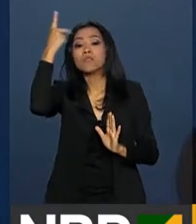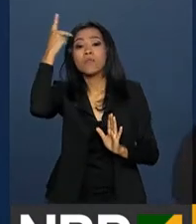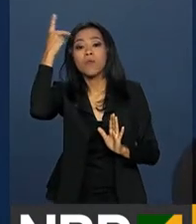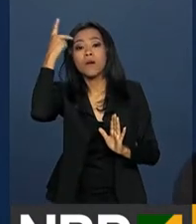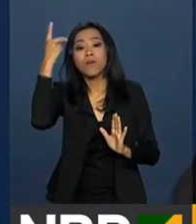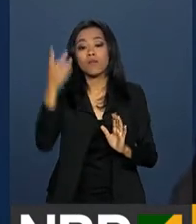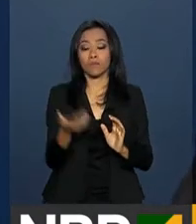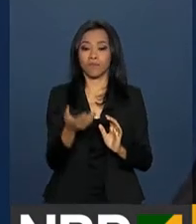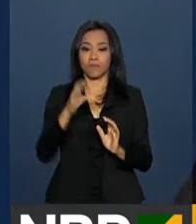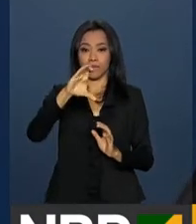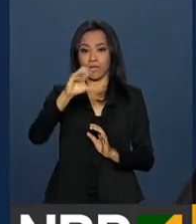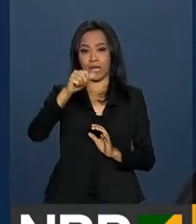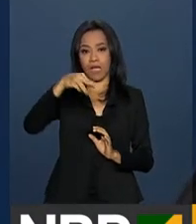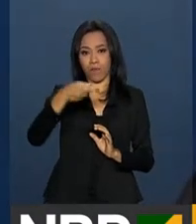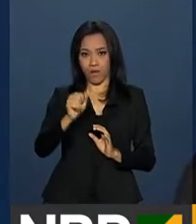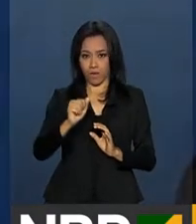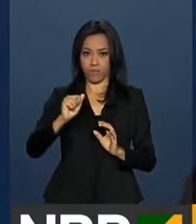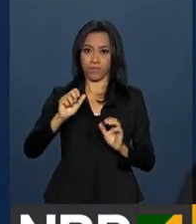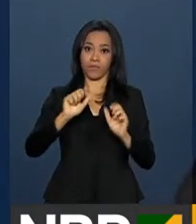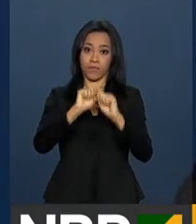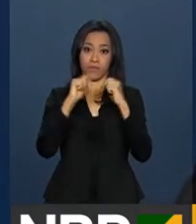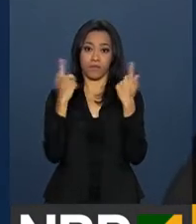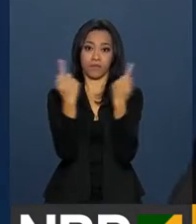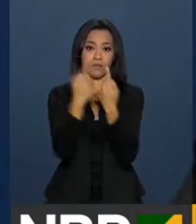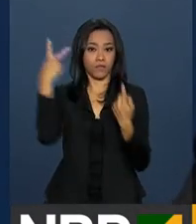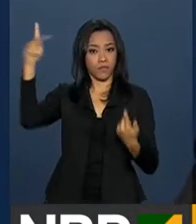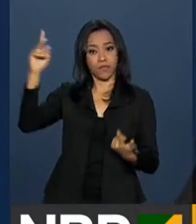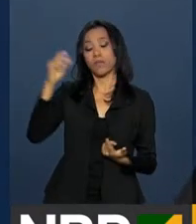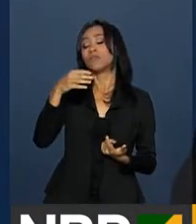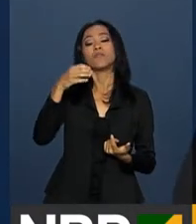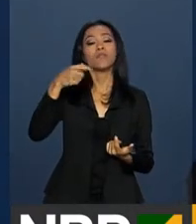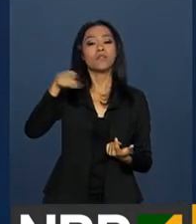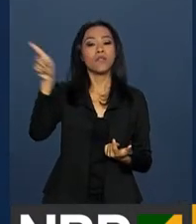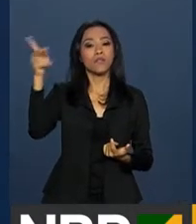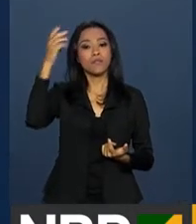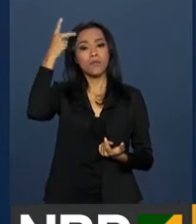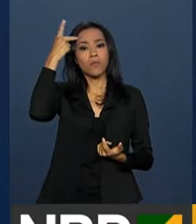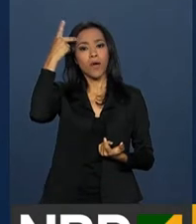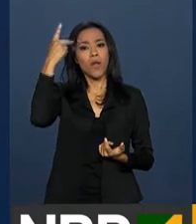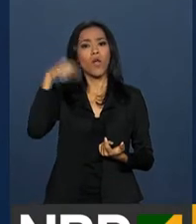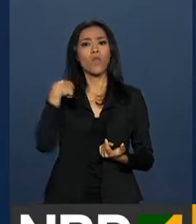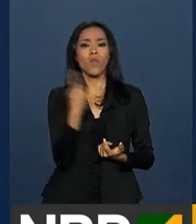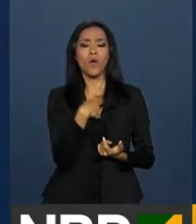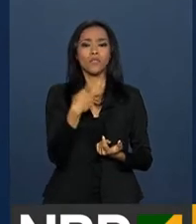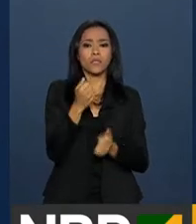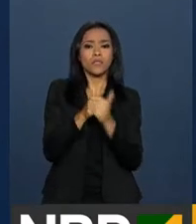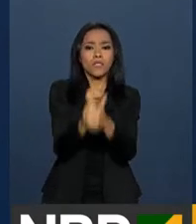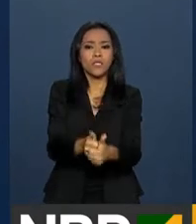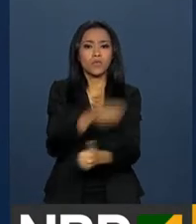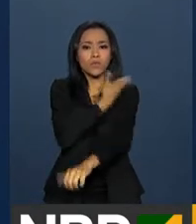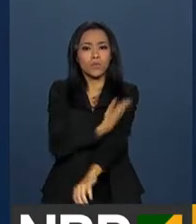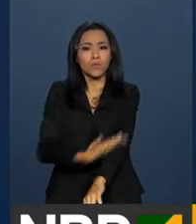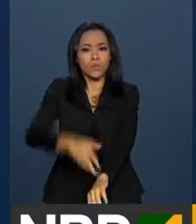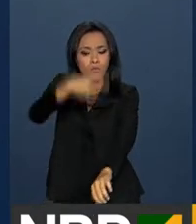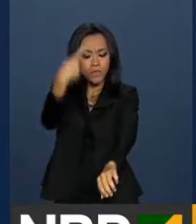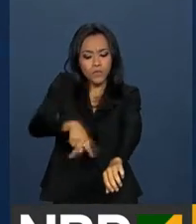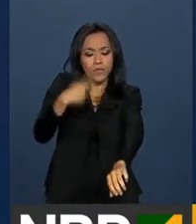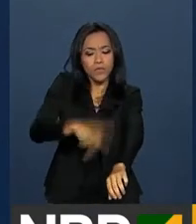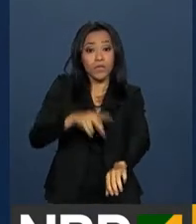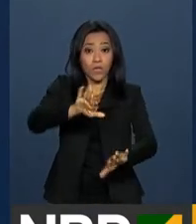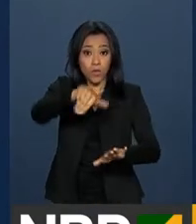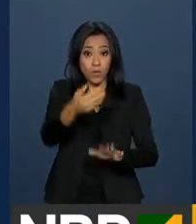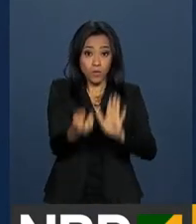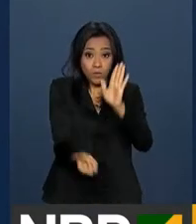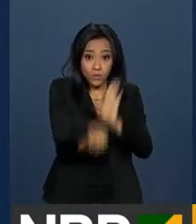com as peculiaridades locais, de acordo com os usos e costumes e de acordo com as nossas necessidades. Então, quando surge a